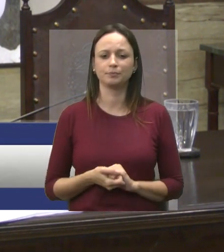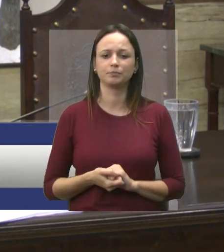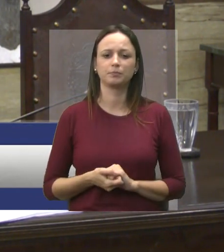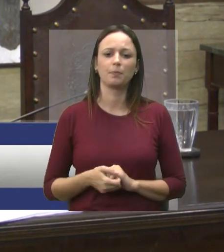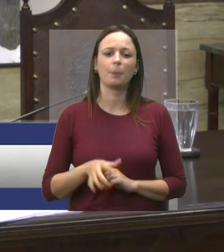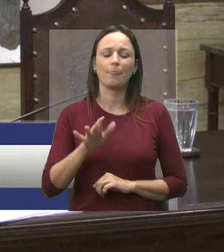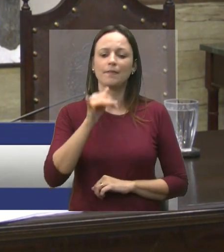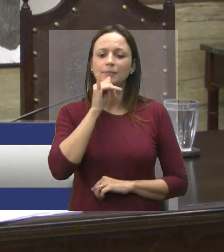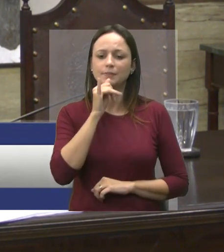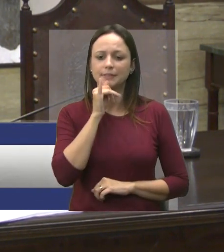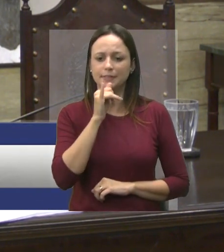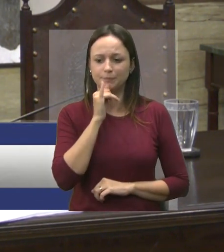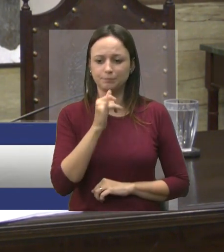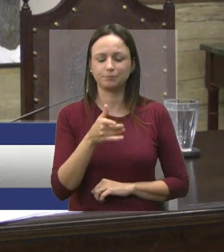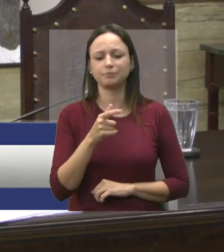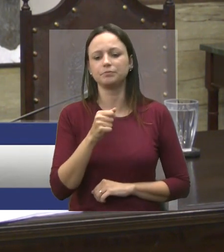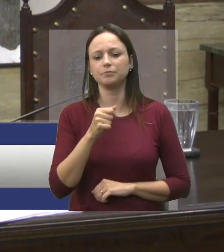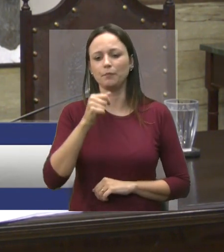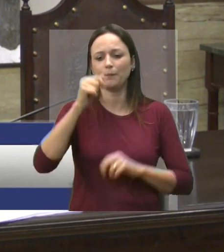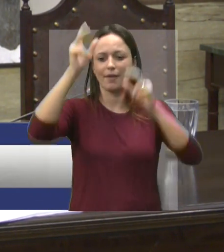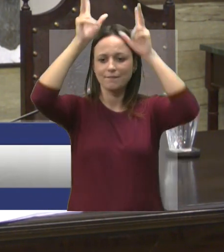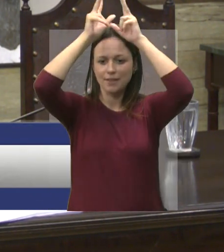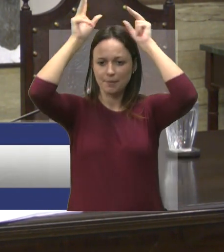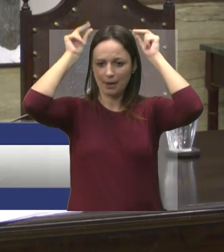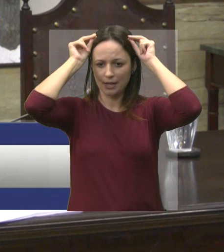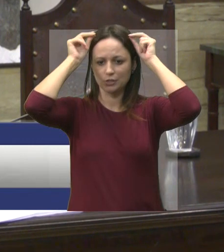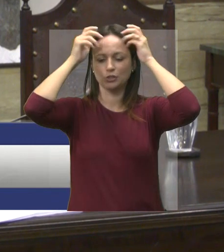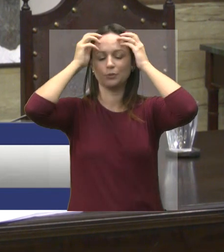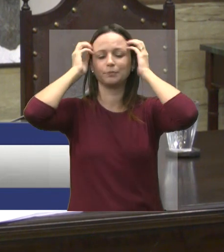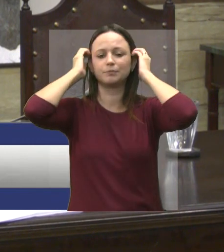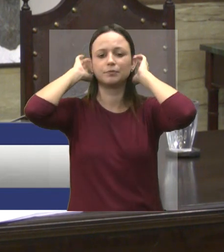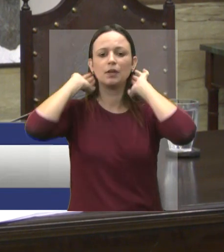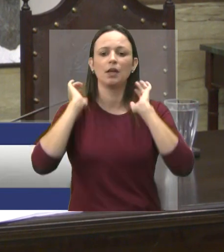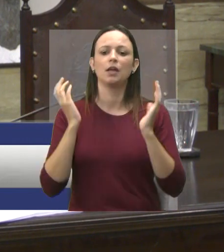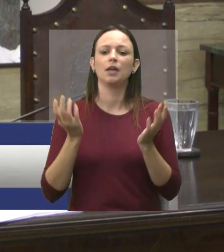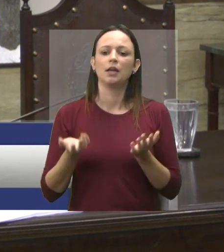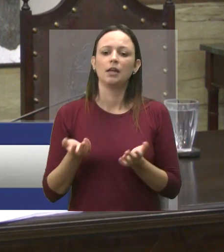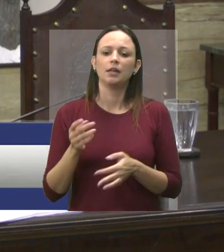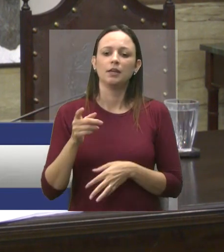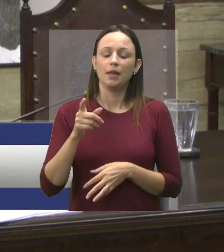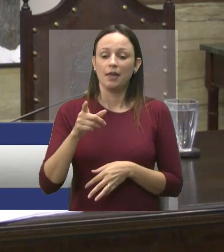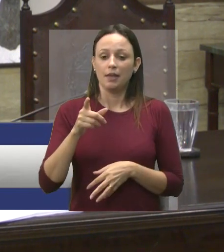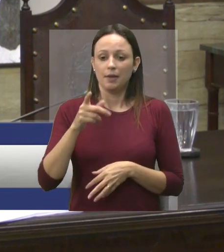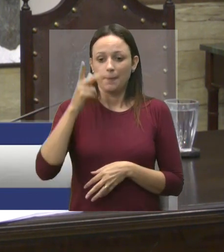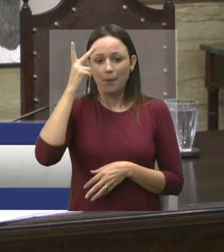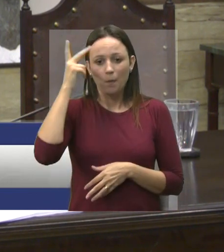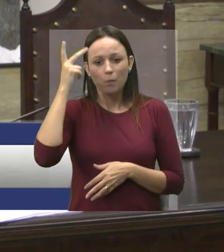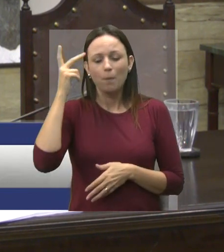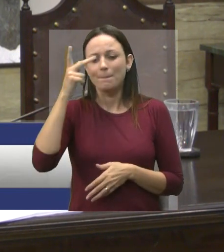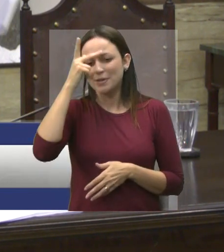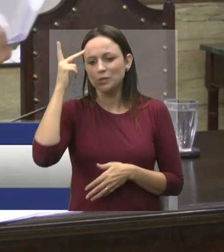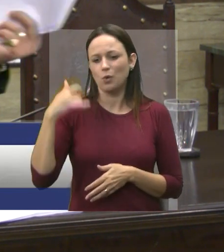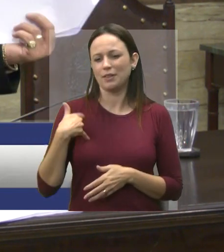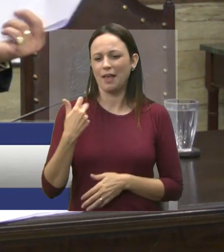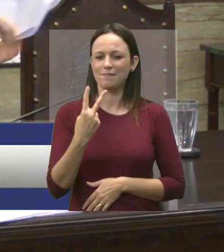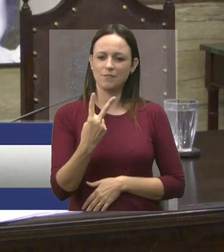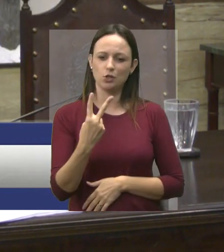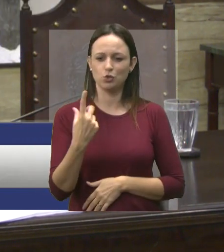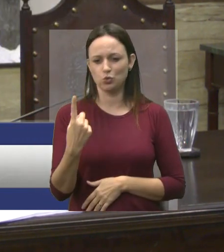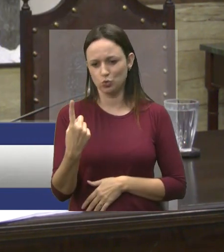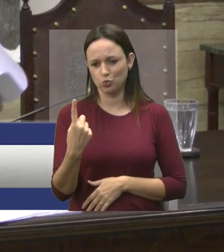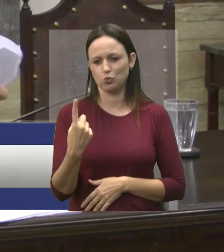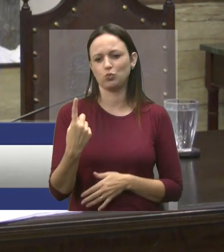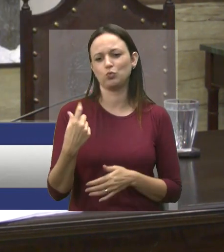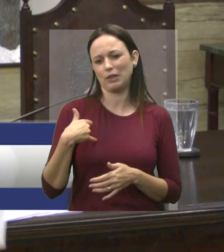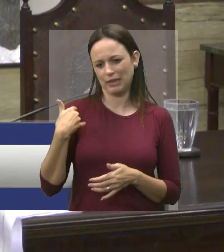Voltando ao exemplo da enfermagem, é comum pessoas com 20, 21 anos começarem a